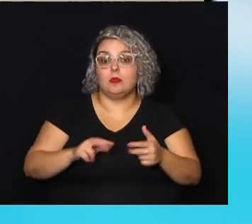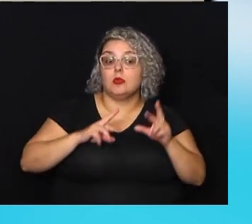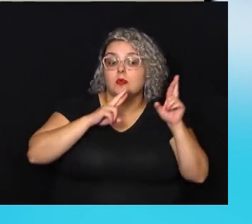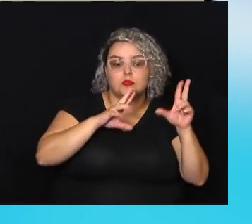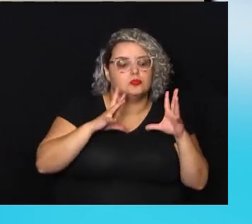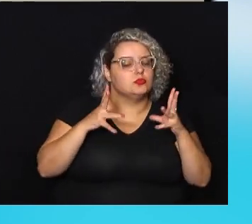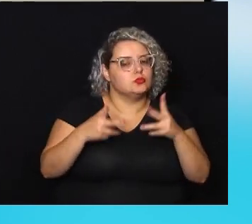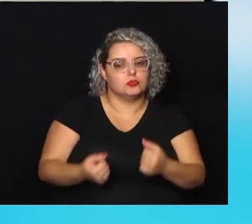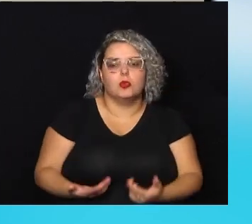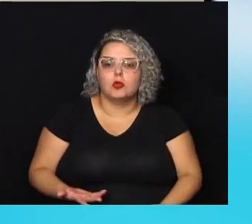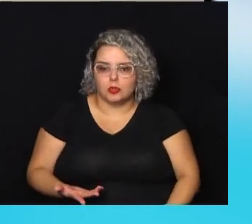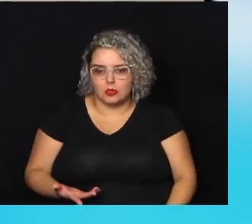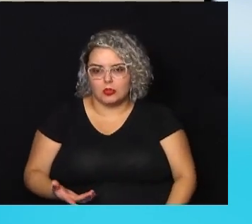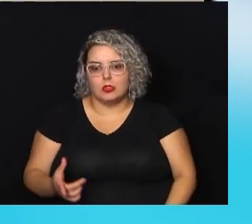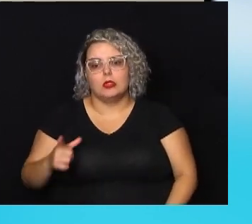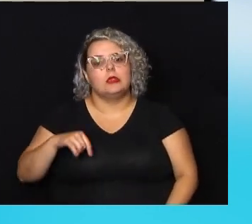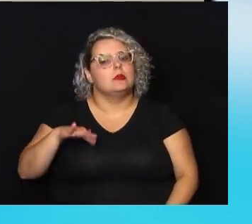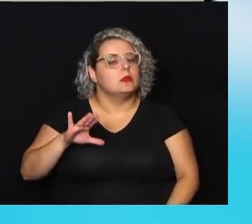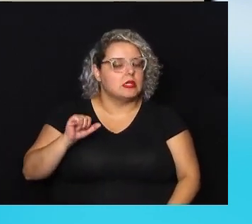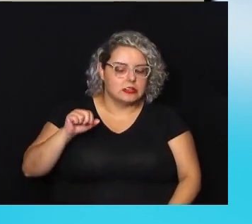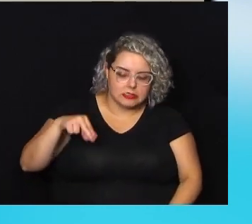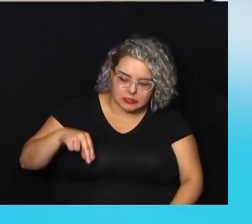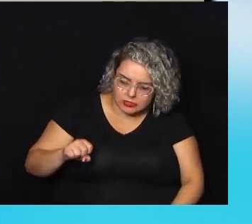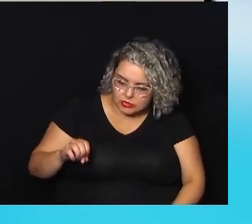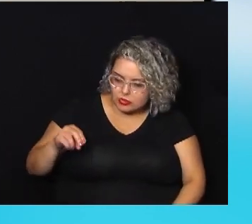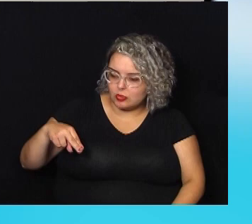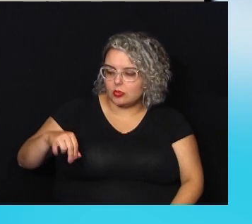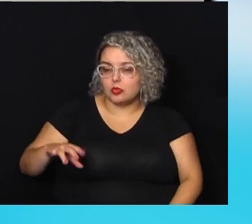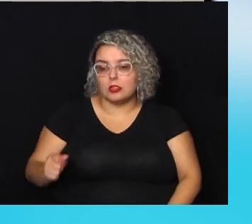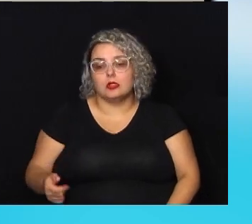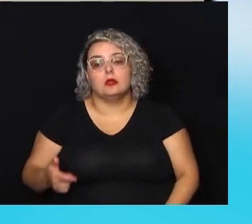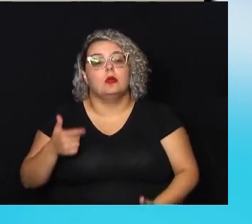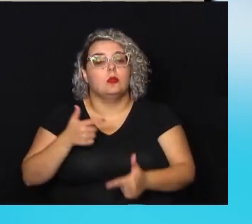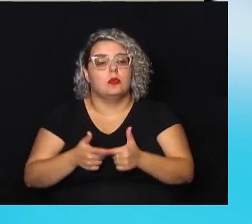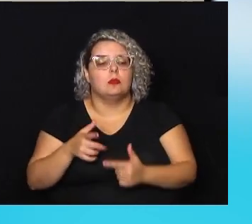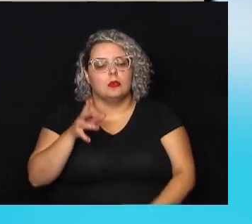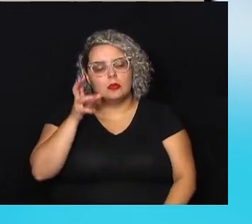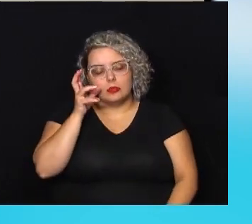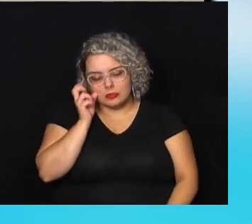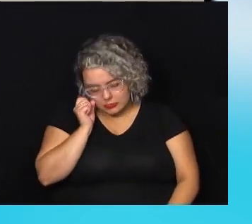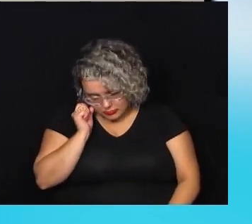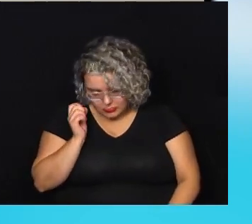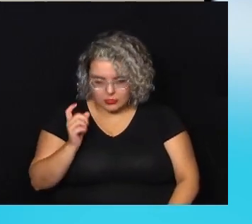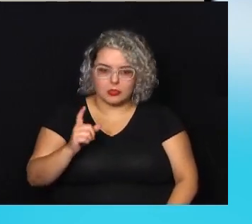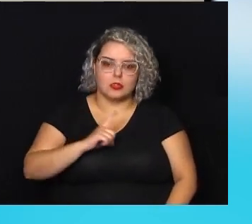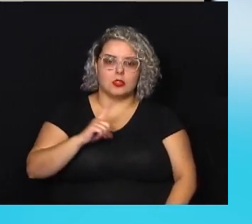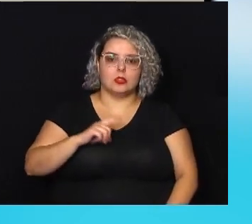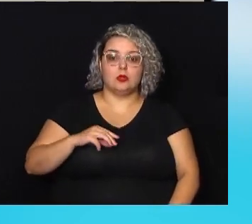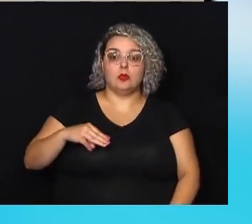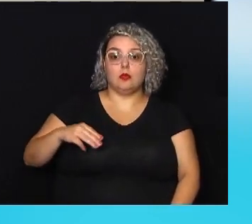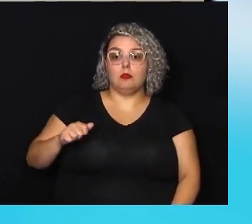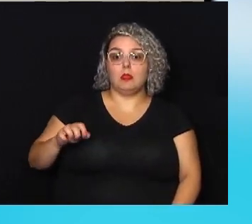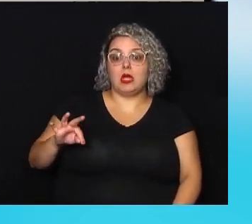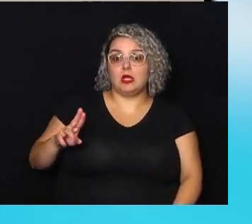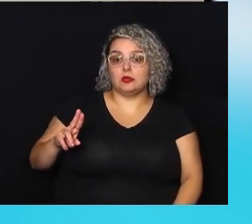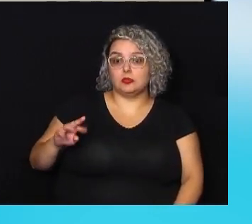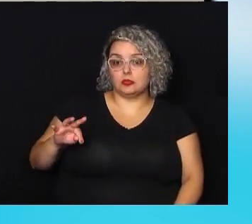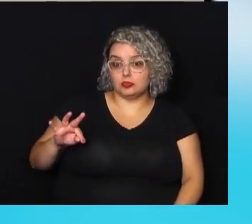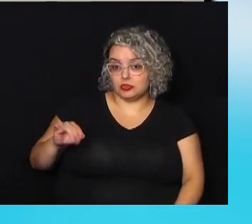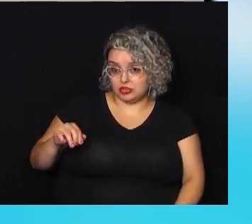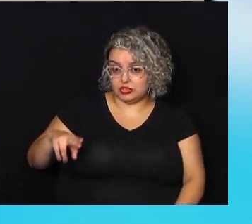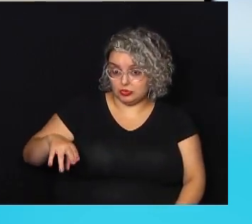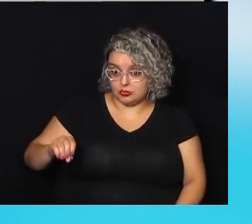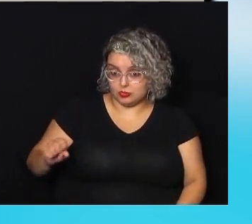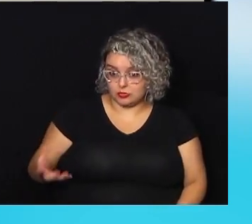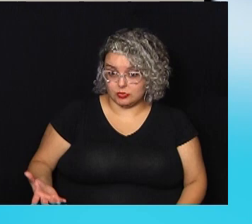tendo maior risco de distúrbios do sono de uma maneira geral. Eles têm mais insônia, eles têm mais queixas de sono. A gente